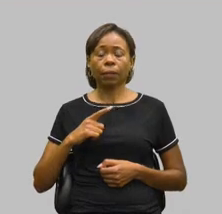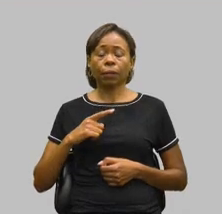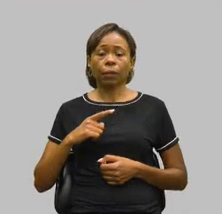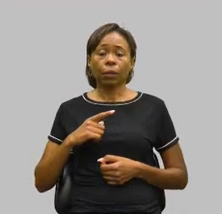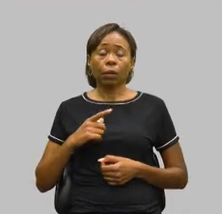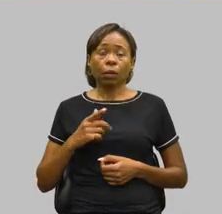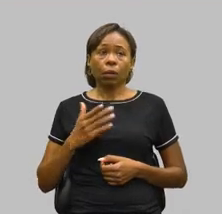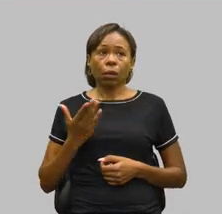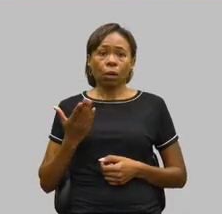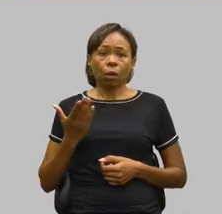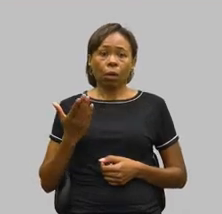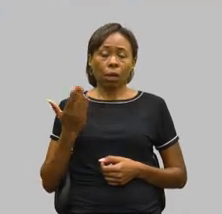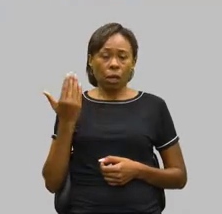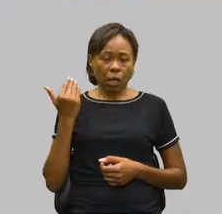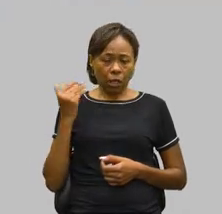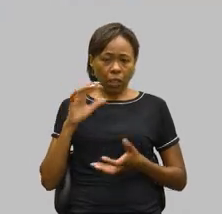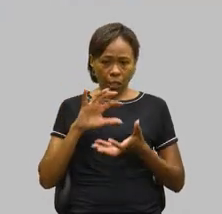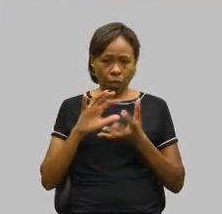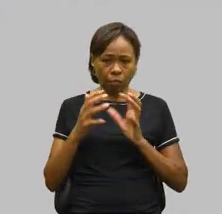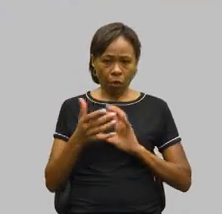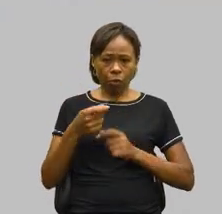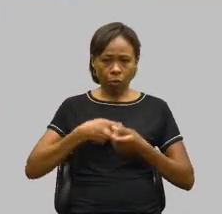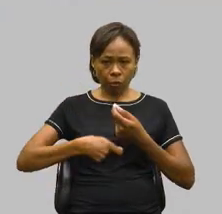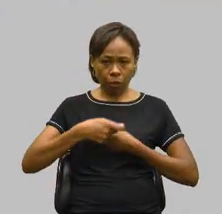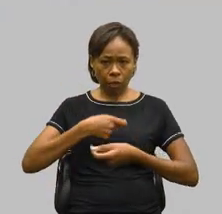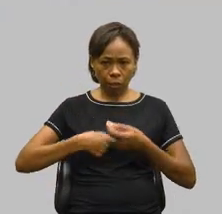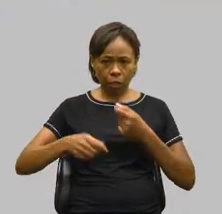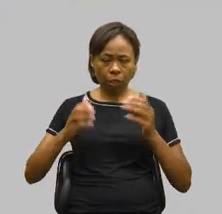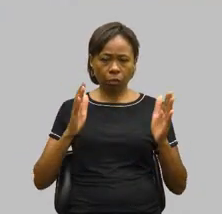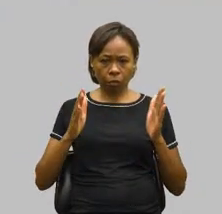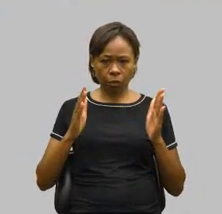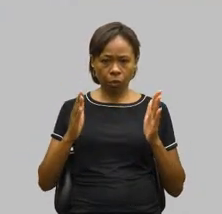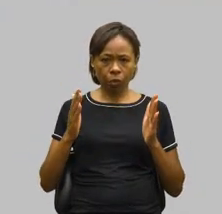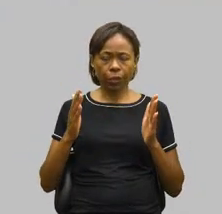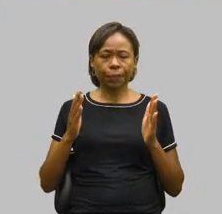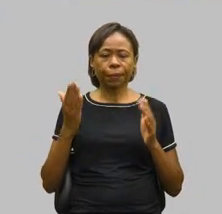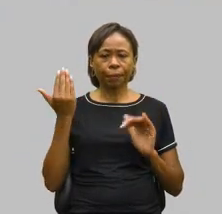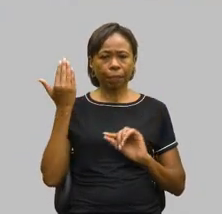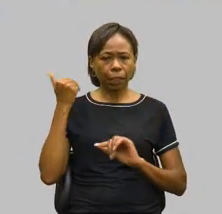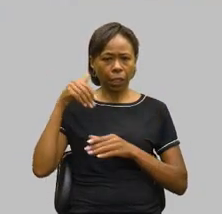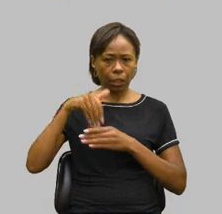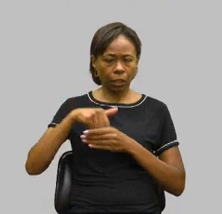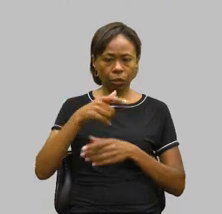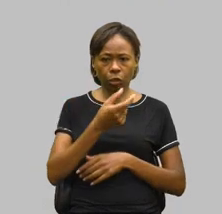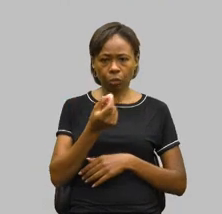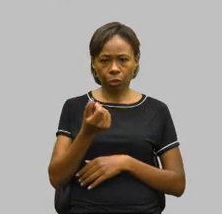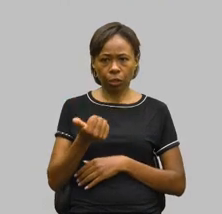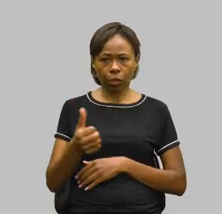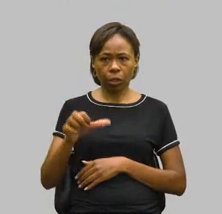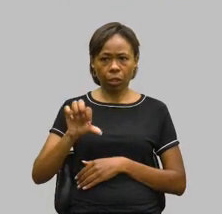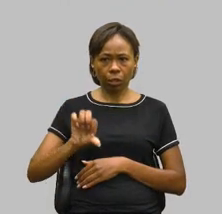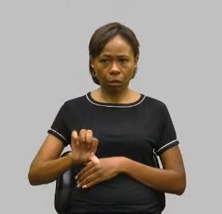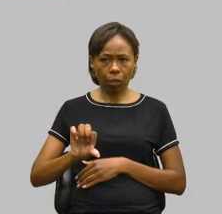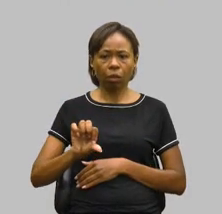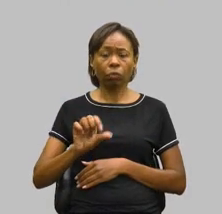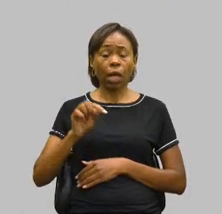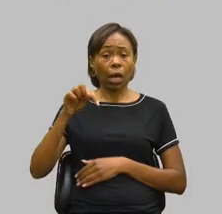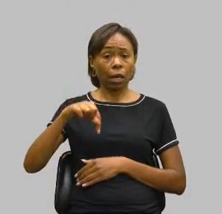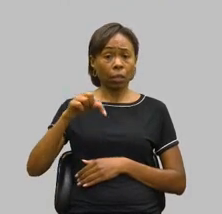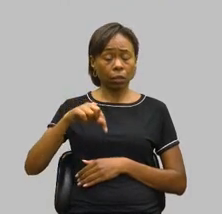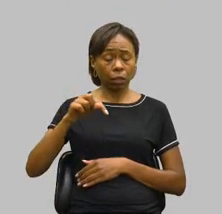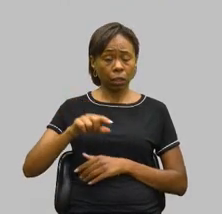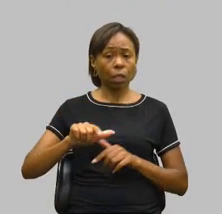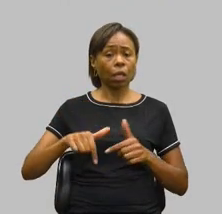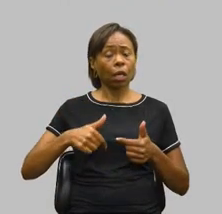lê quando da reforma administrativa na legislatura passada né em 2019 nós fizemos aqui Algumas